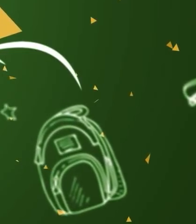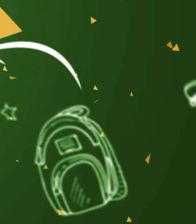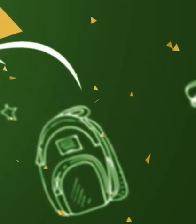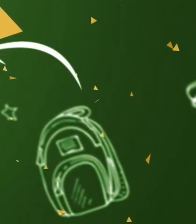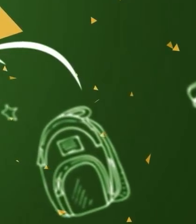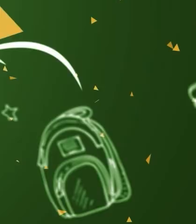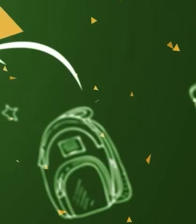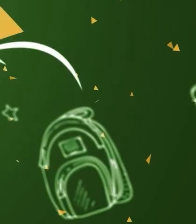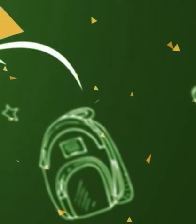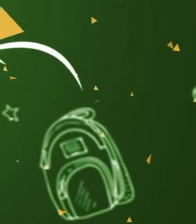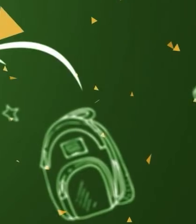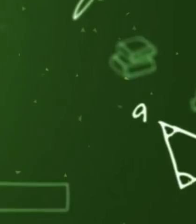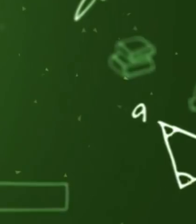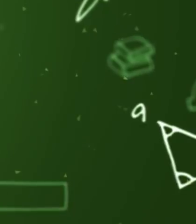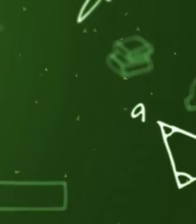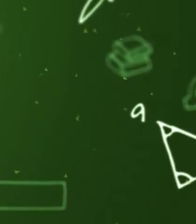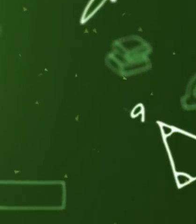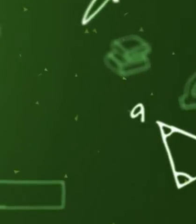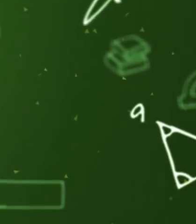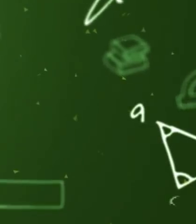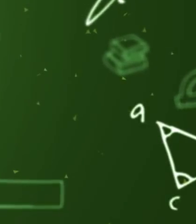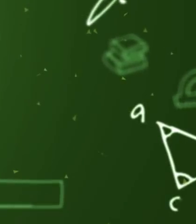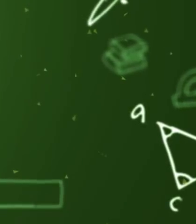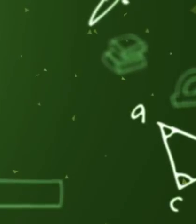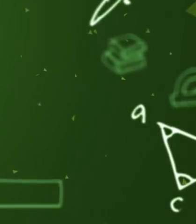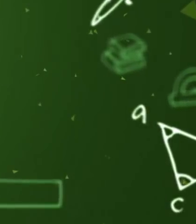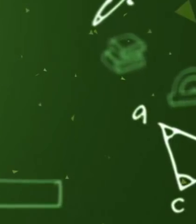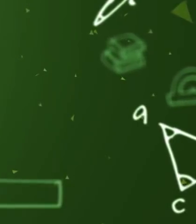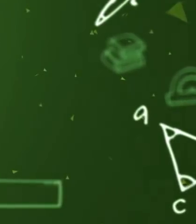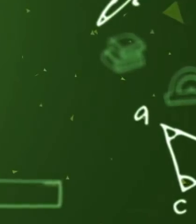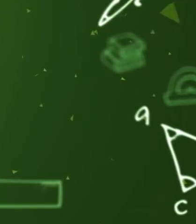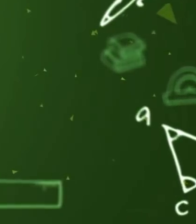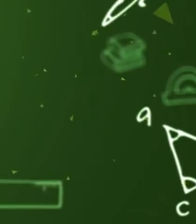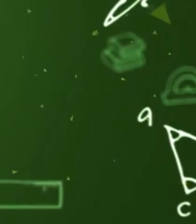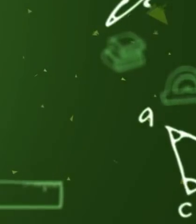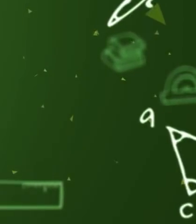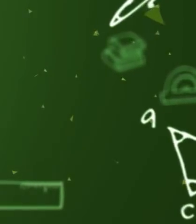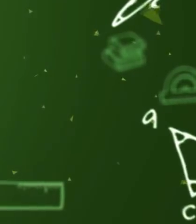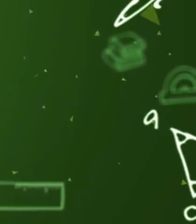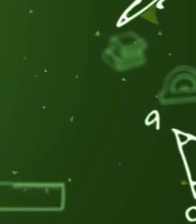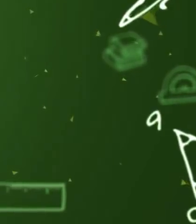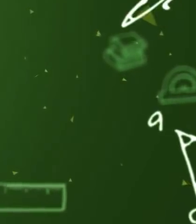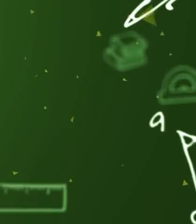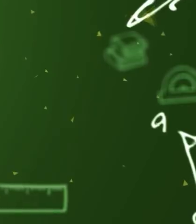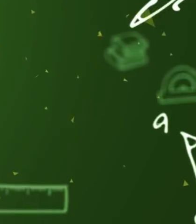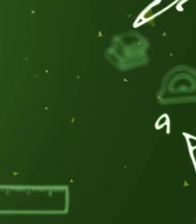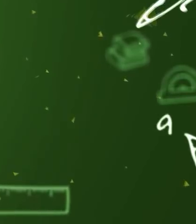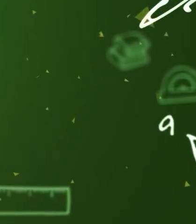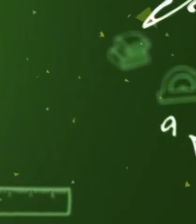E o teu futuro espelha essa grandeza.